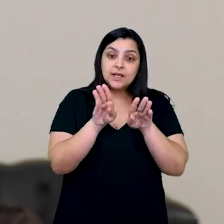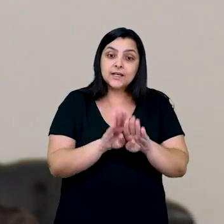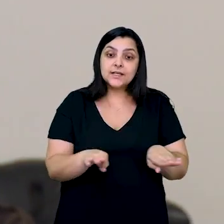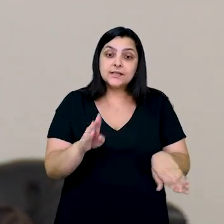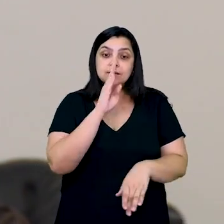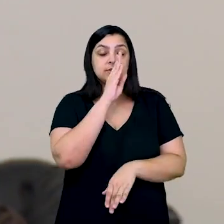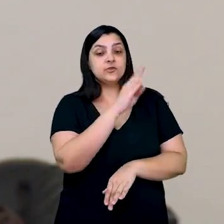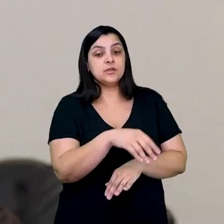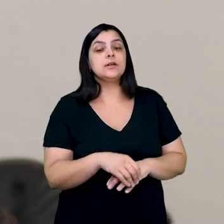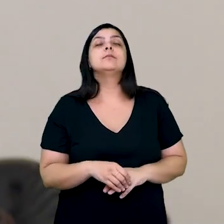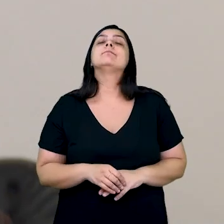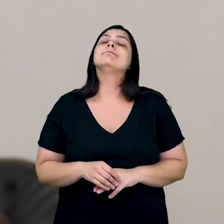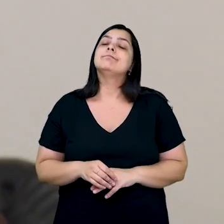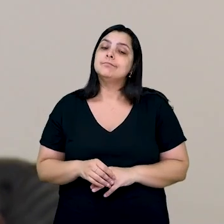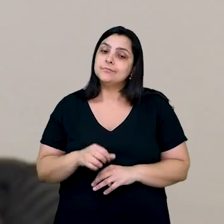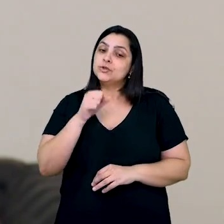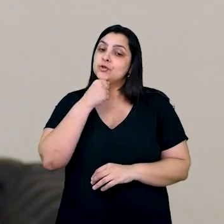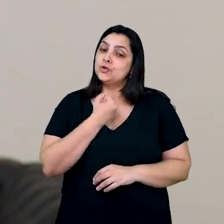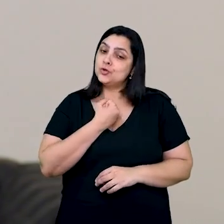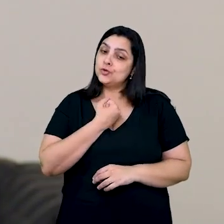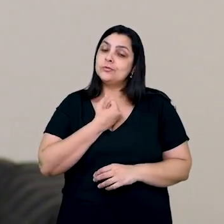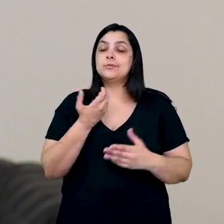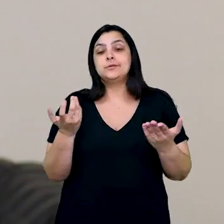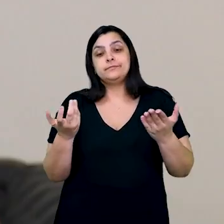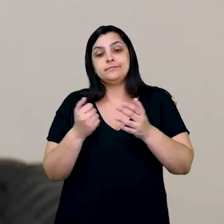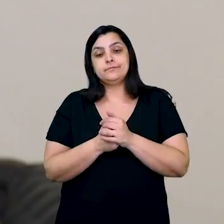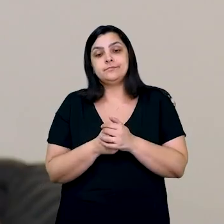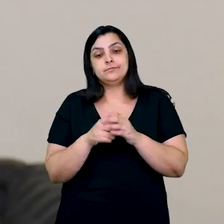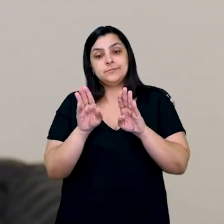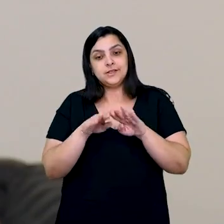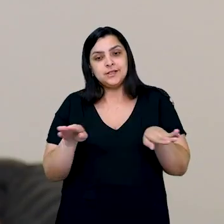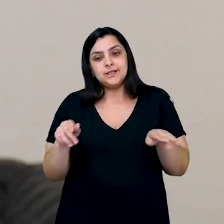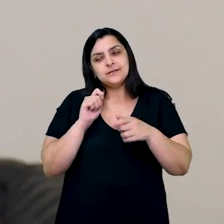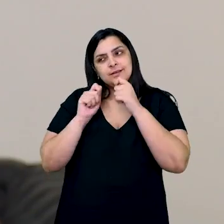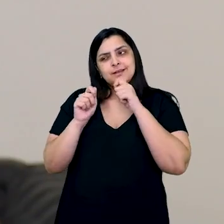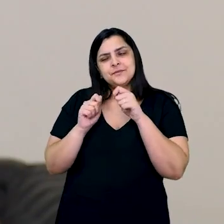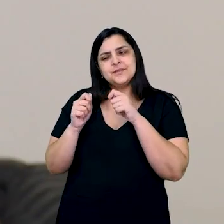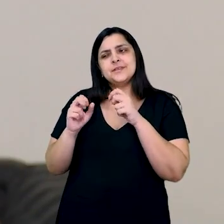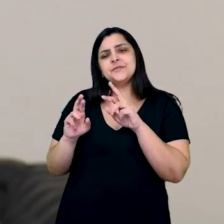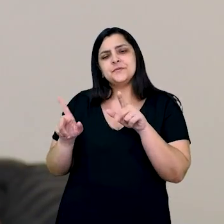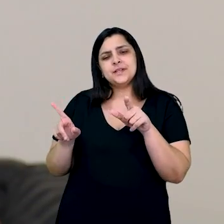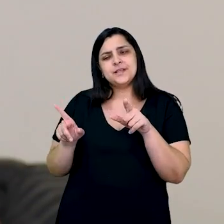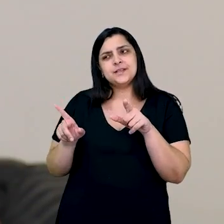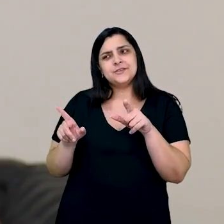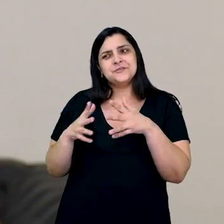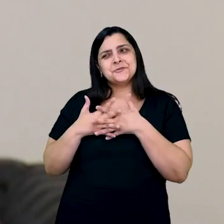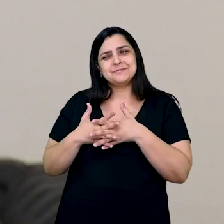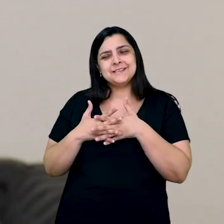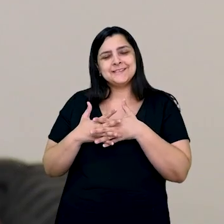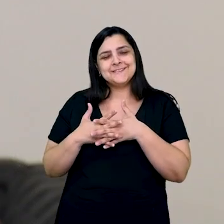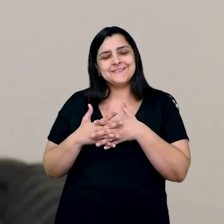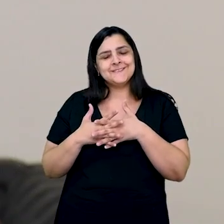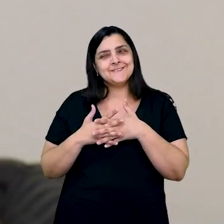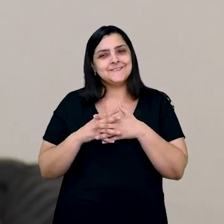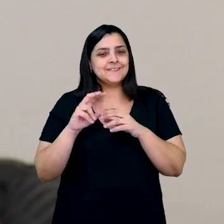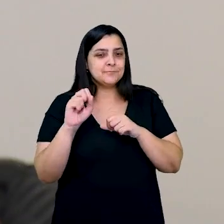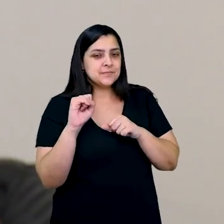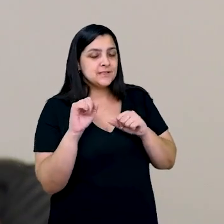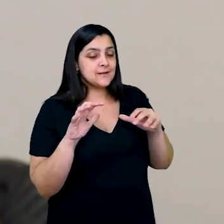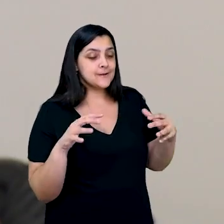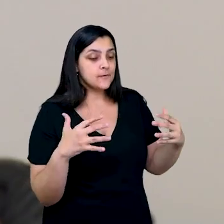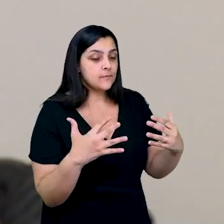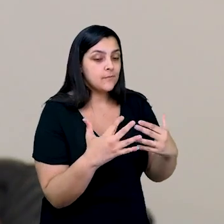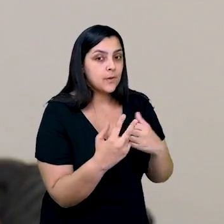crianças diretamente pode dar uns números muito melhores. Entrevistar crianças é complexo, precisa garantir que elas